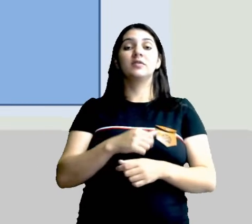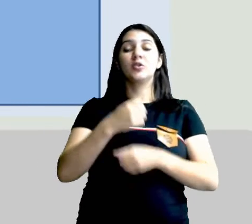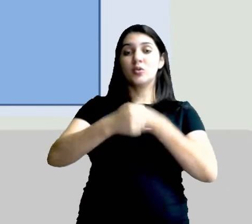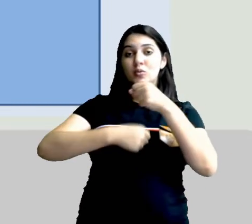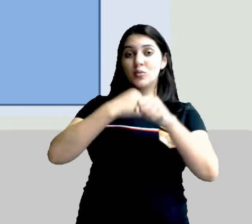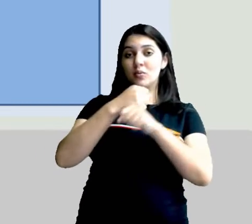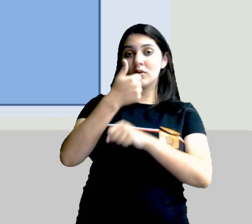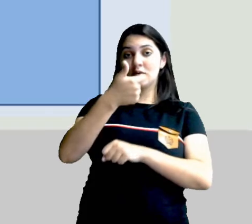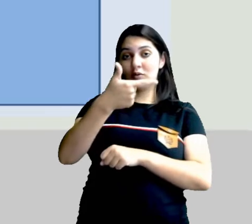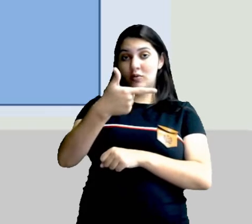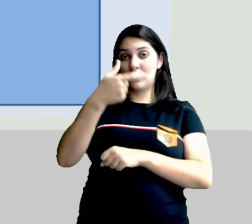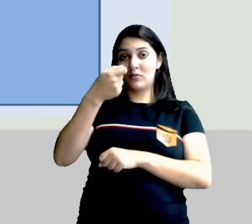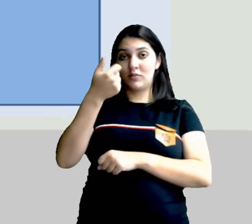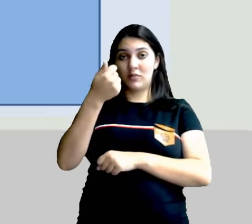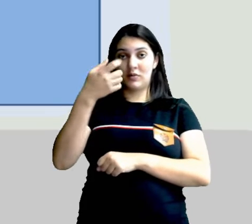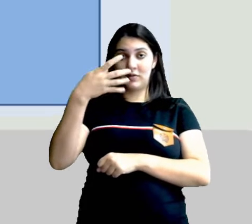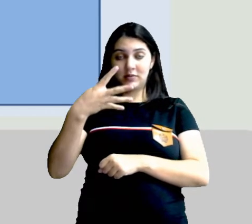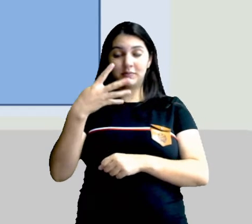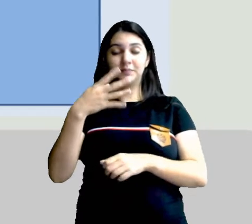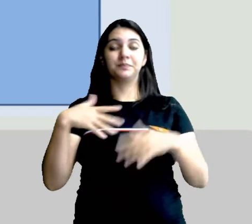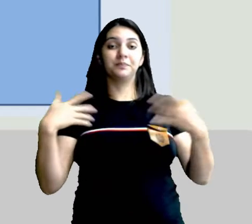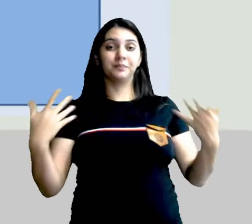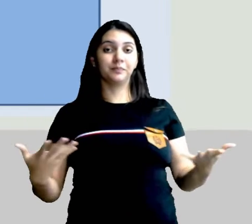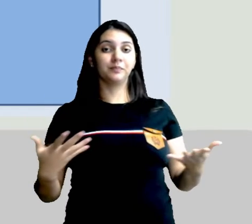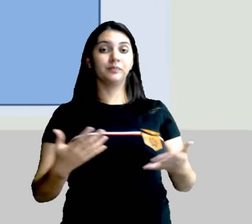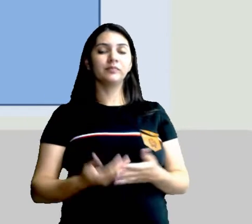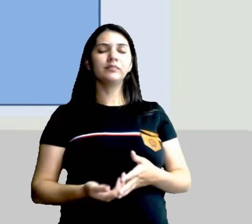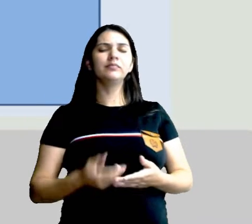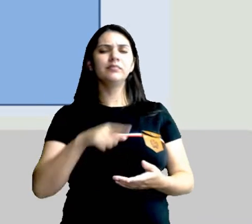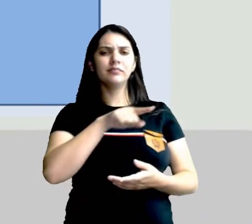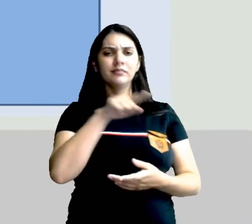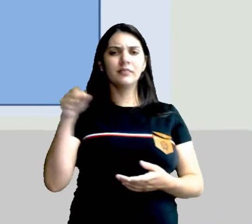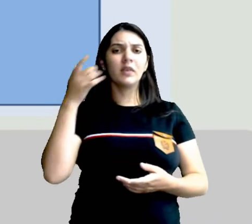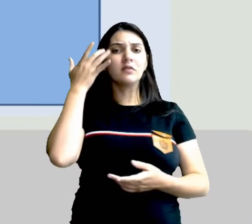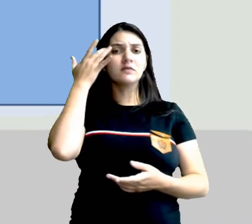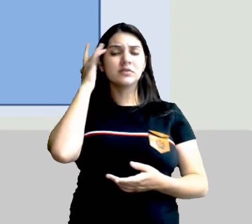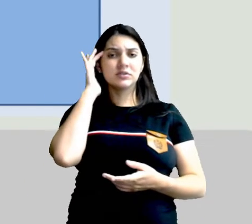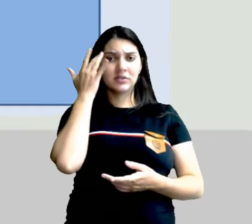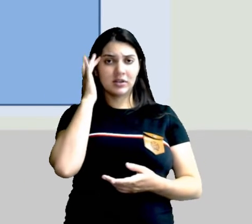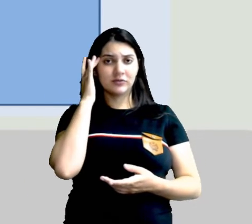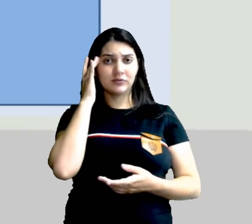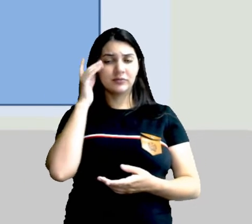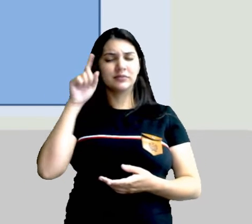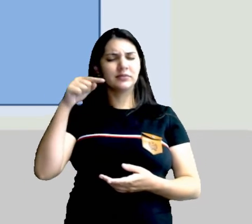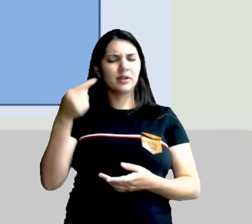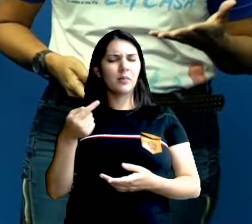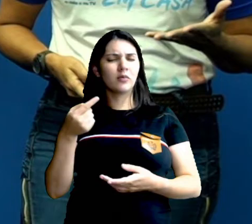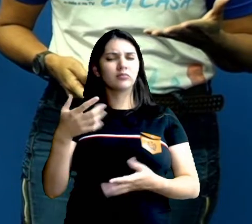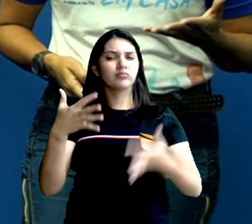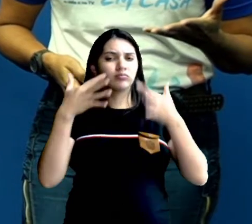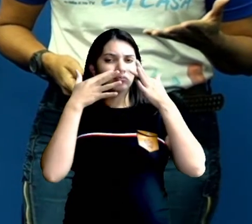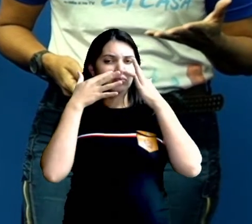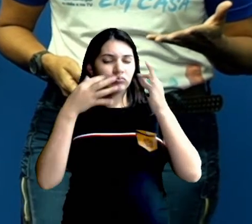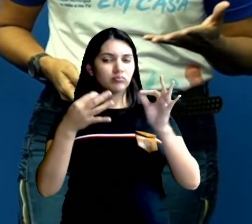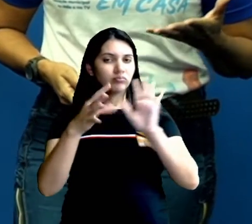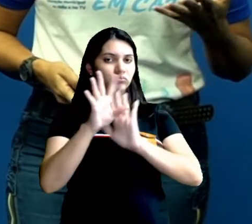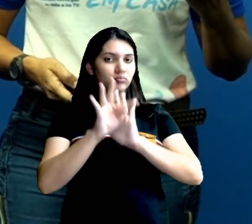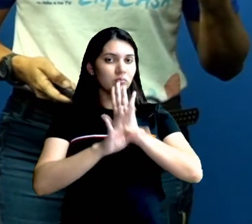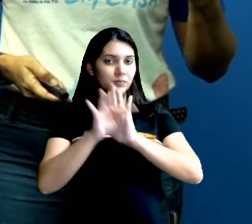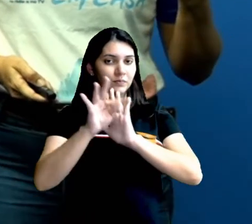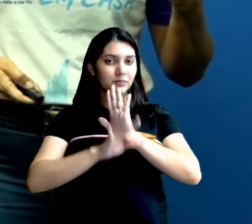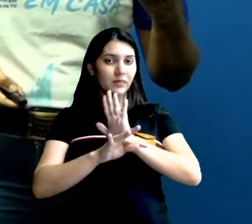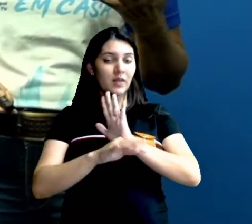2014. Então, será depois que vocês escutaram aí esse